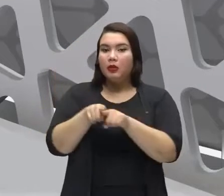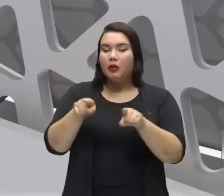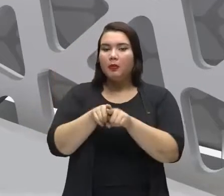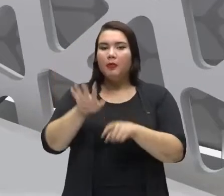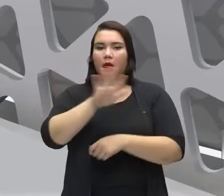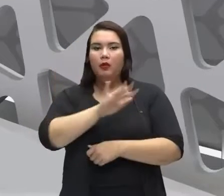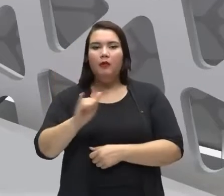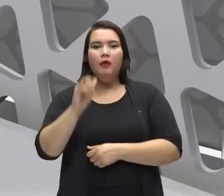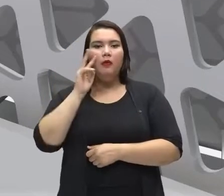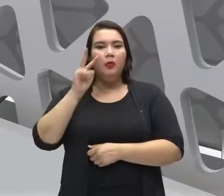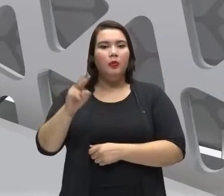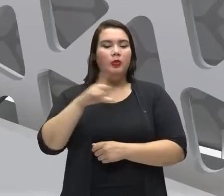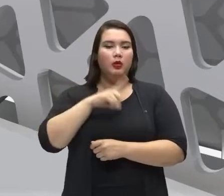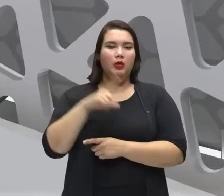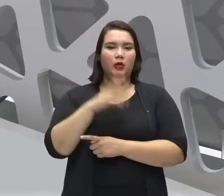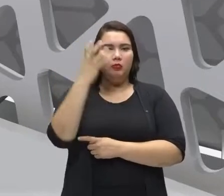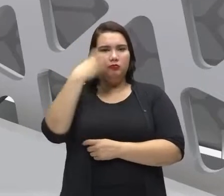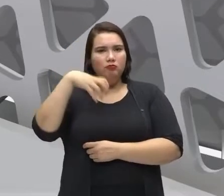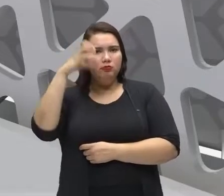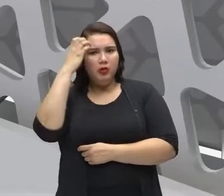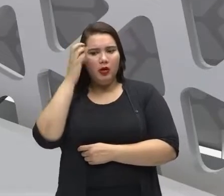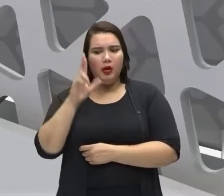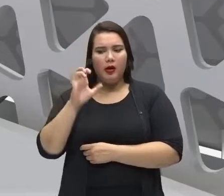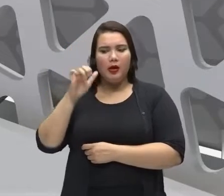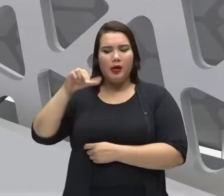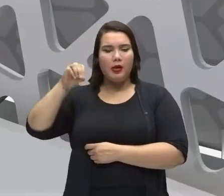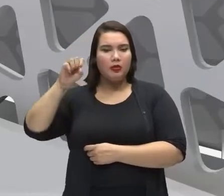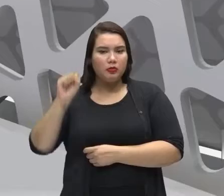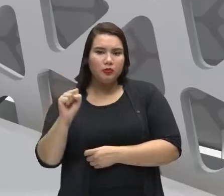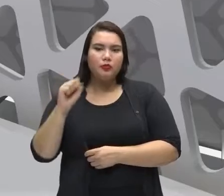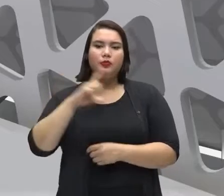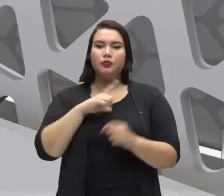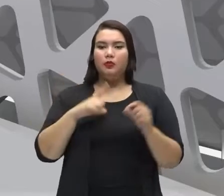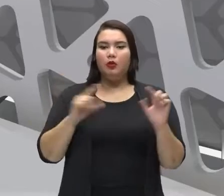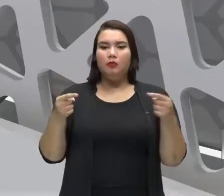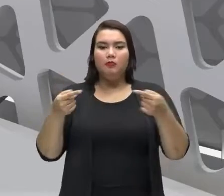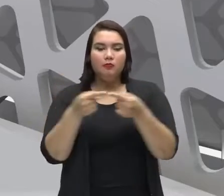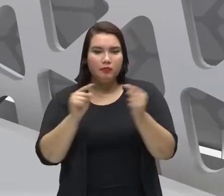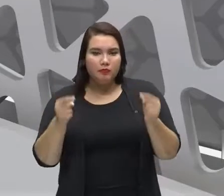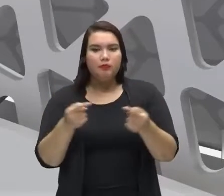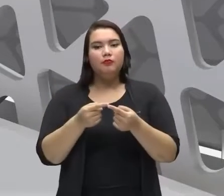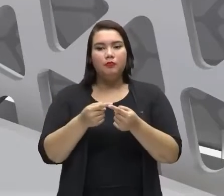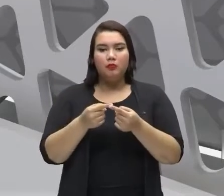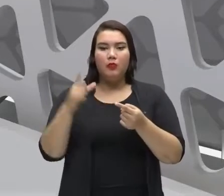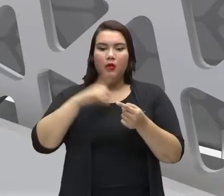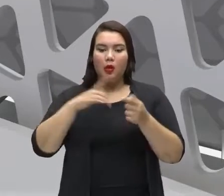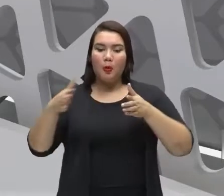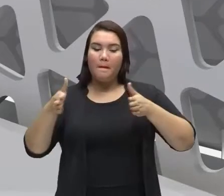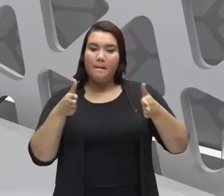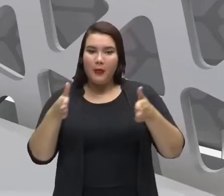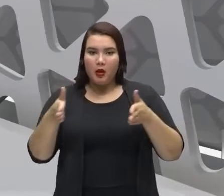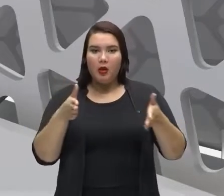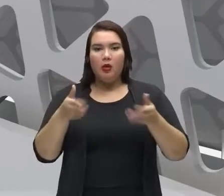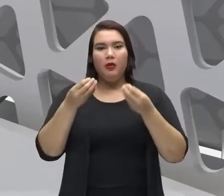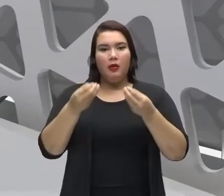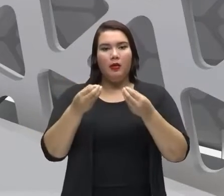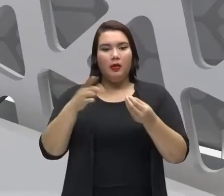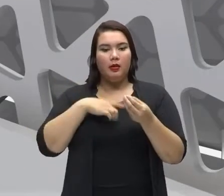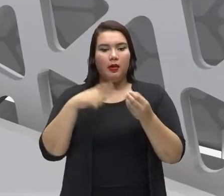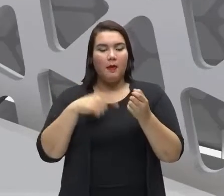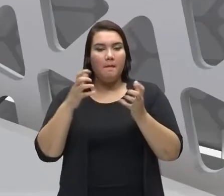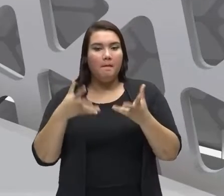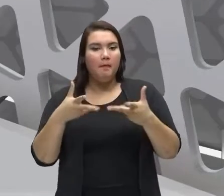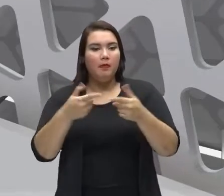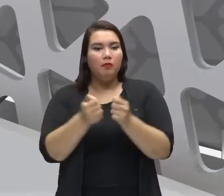a presença de reinos que vão se consolidar no poder, vão durar ali um certo tempo, mostrando a grandiosidade e